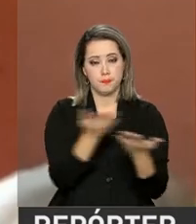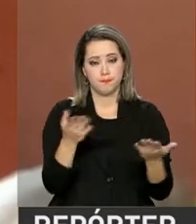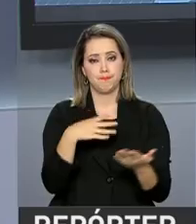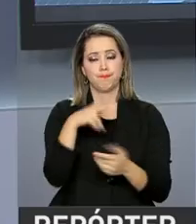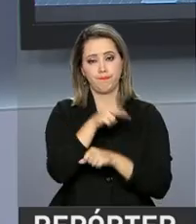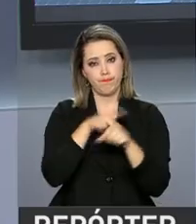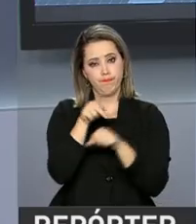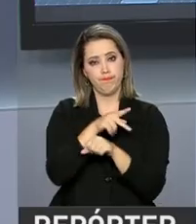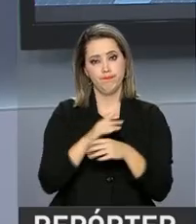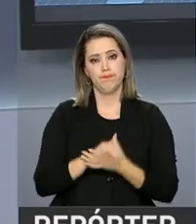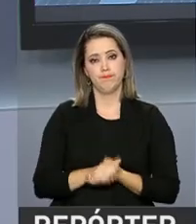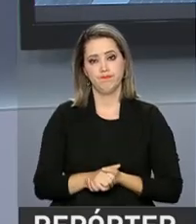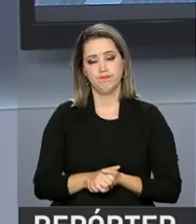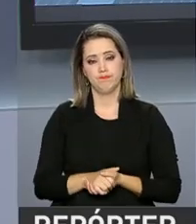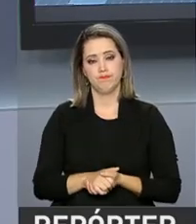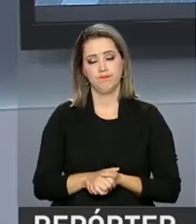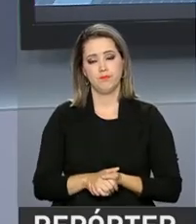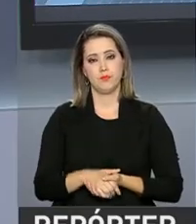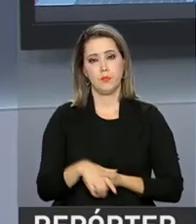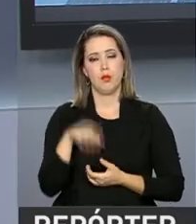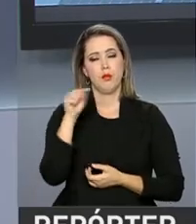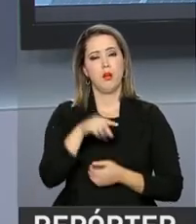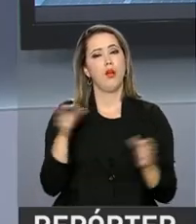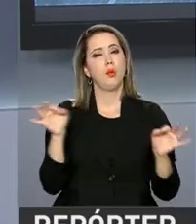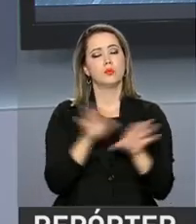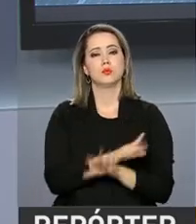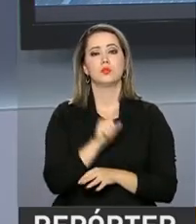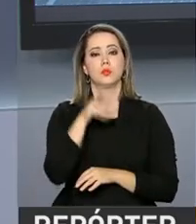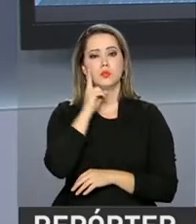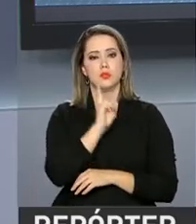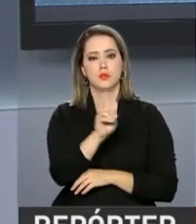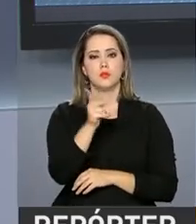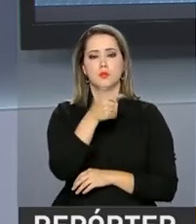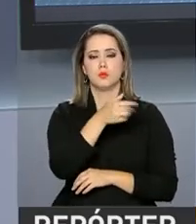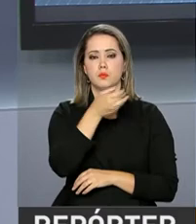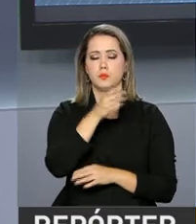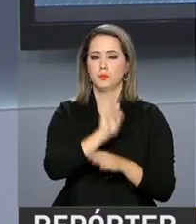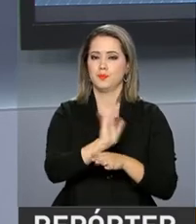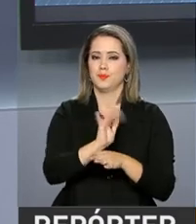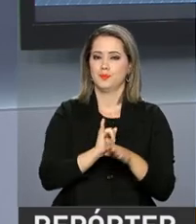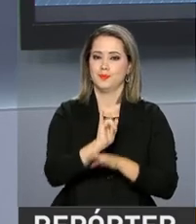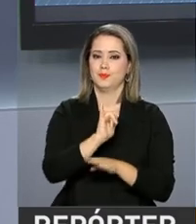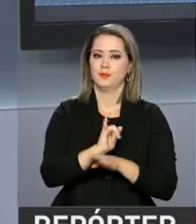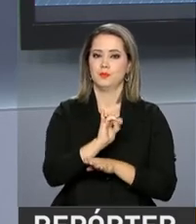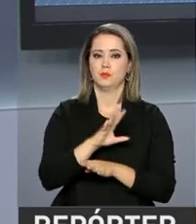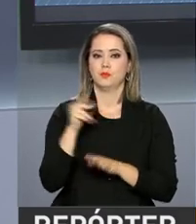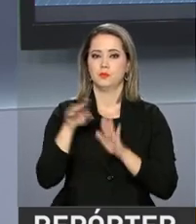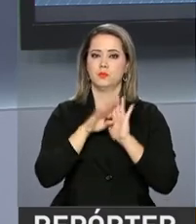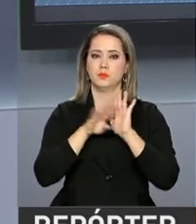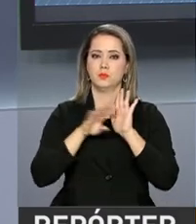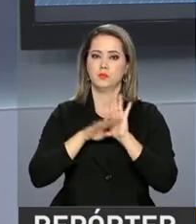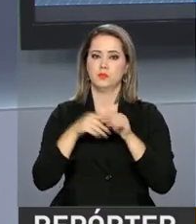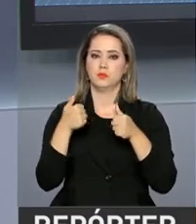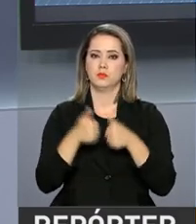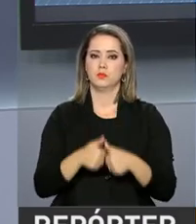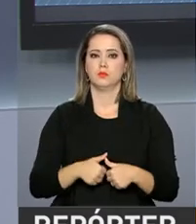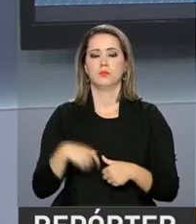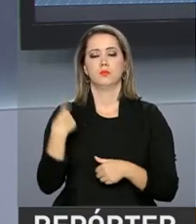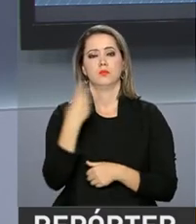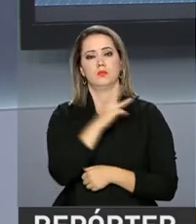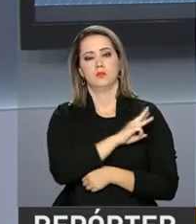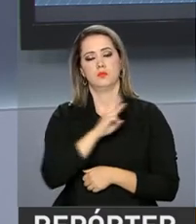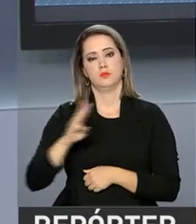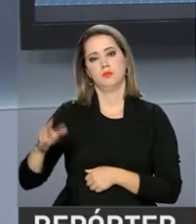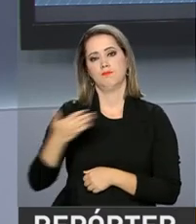país. Esta edição termina aqui. Você pode rever as reportagens no YouTube. Toda a programação também está em